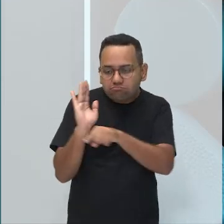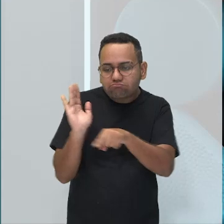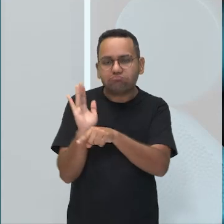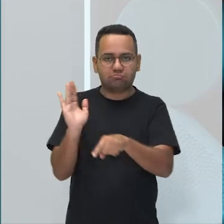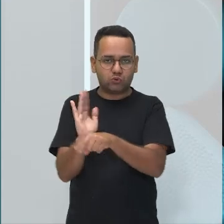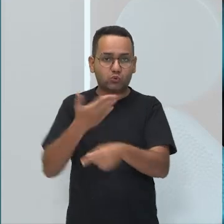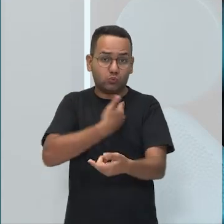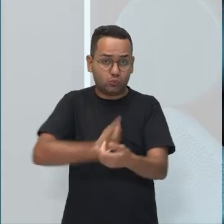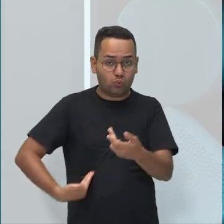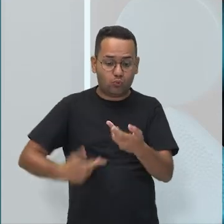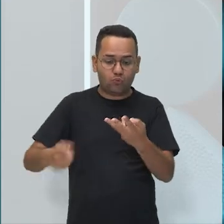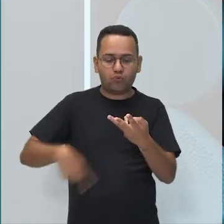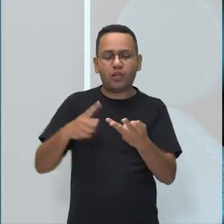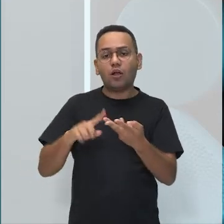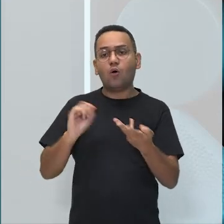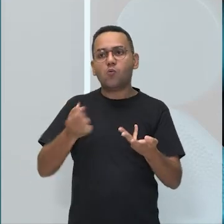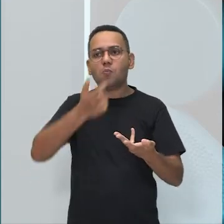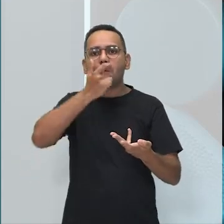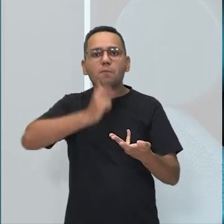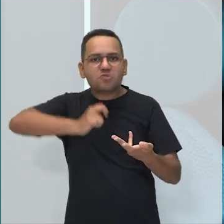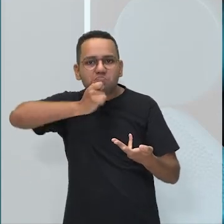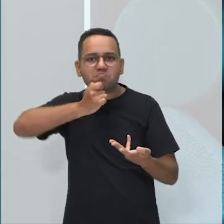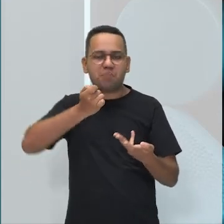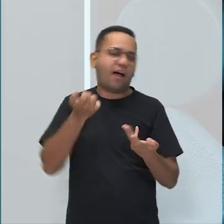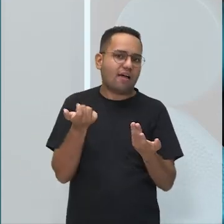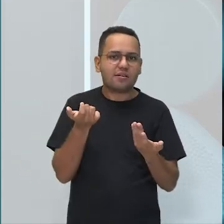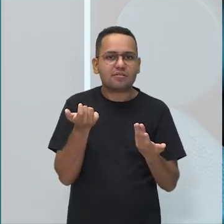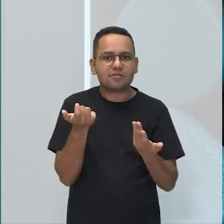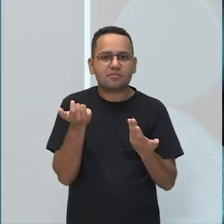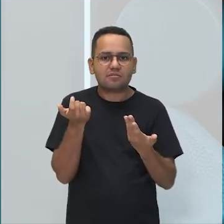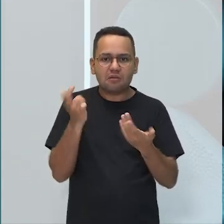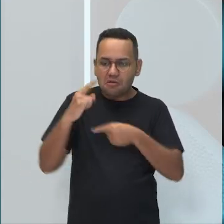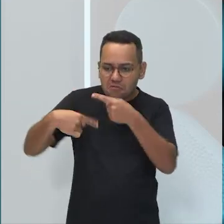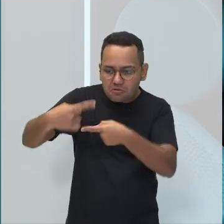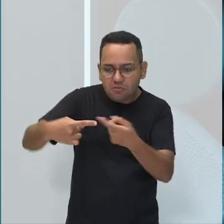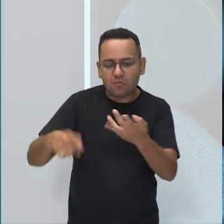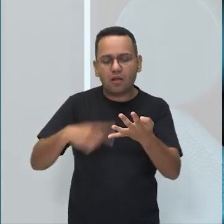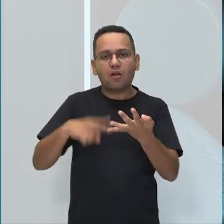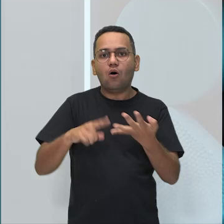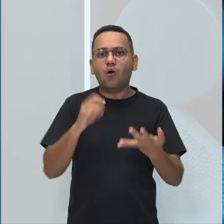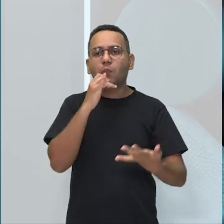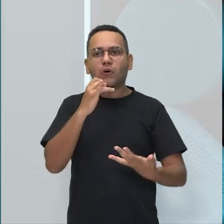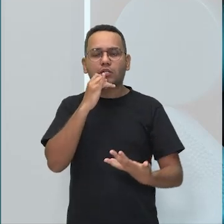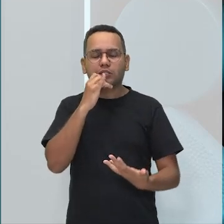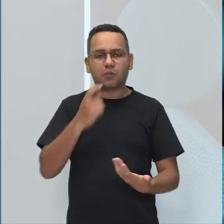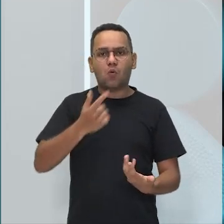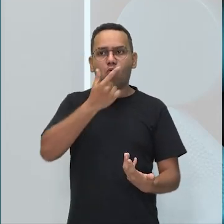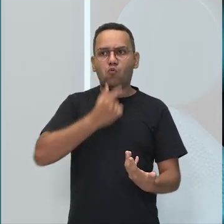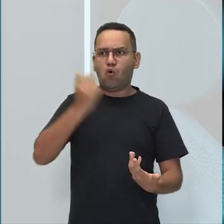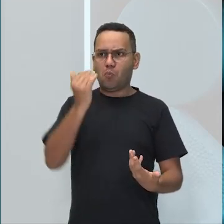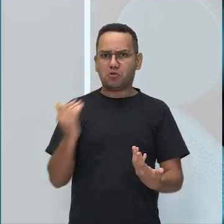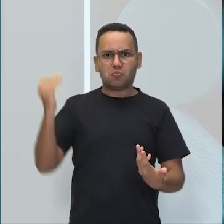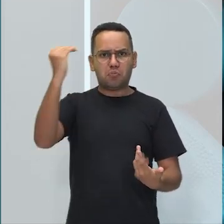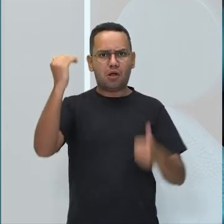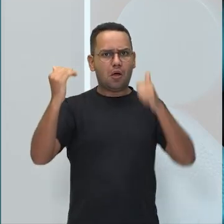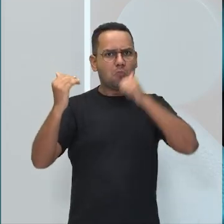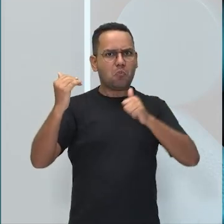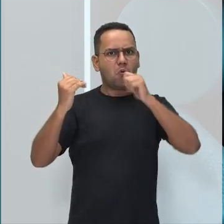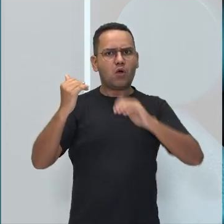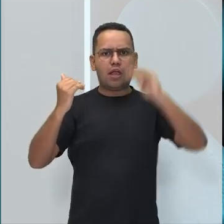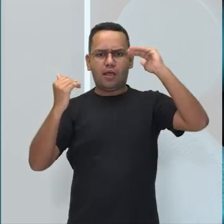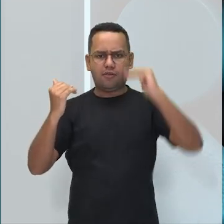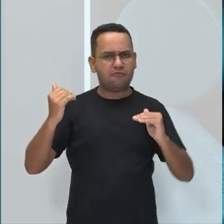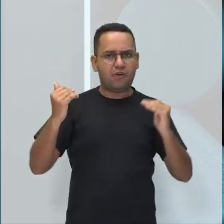sociedade patriarcal, certo? Problemas relacionados ao machismo também vão estar presentes nas obras